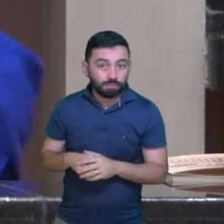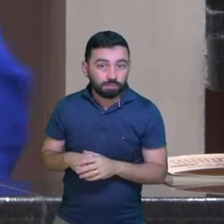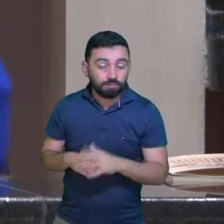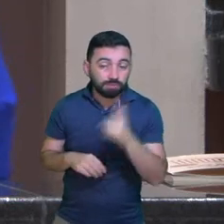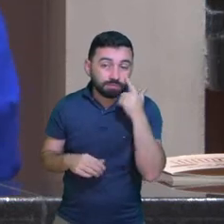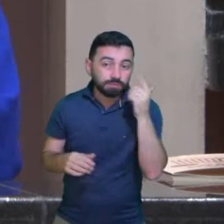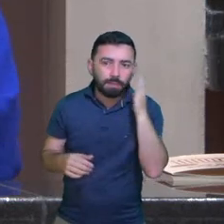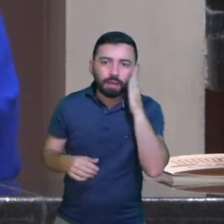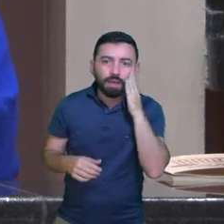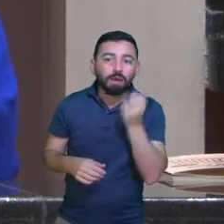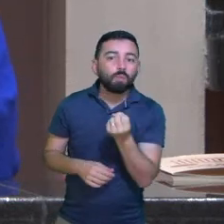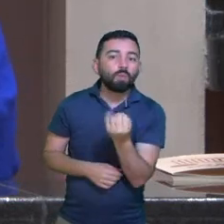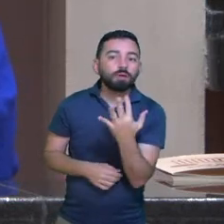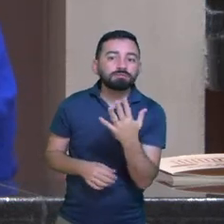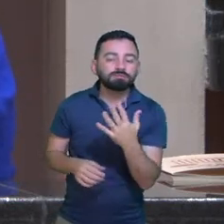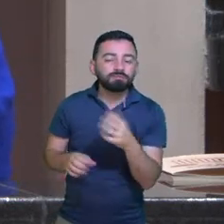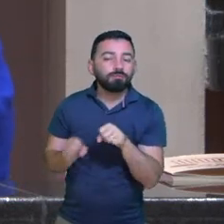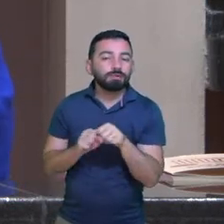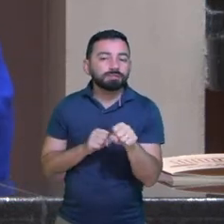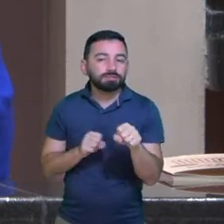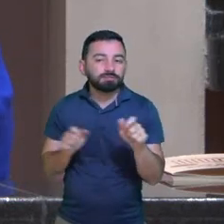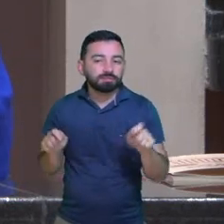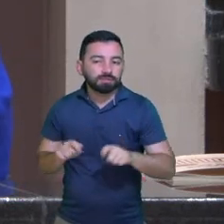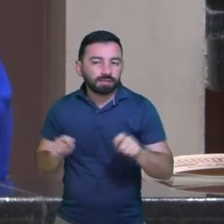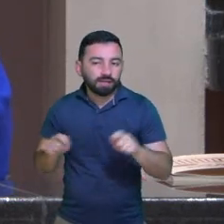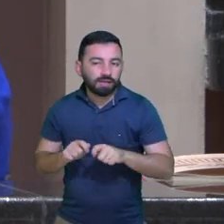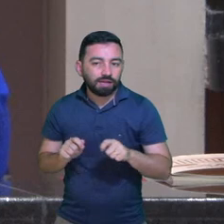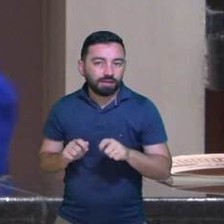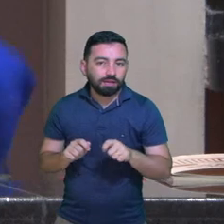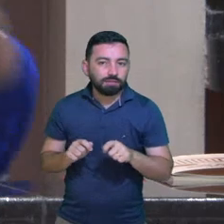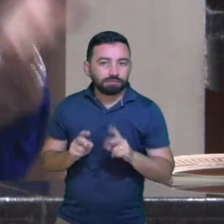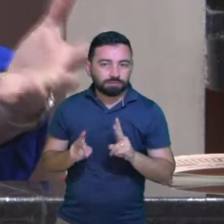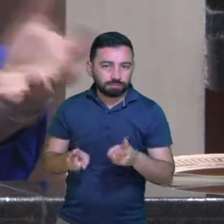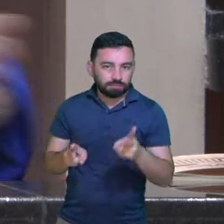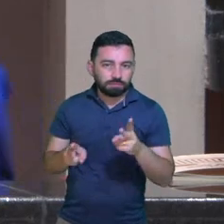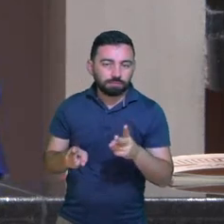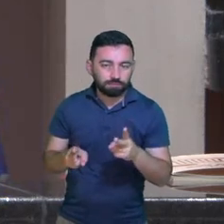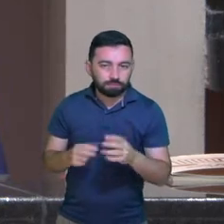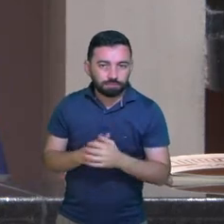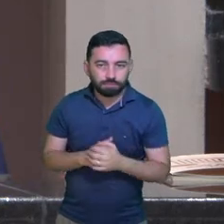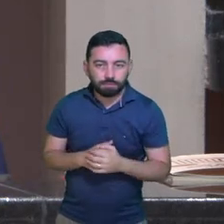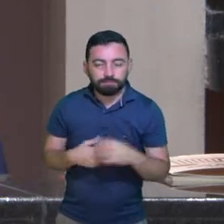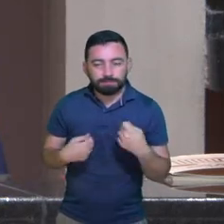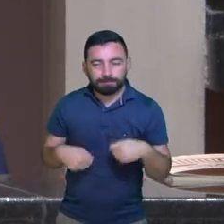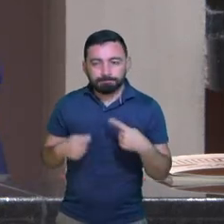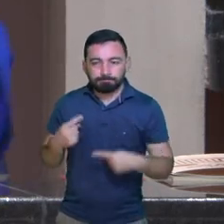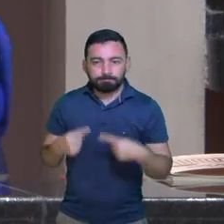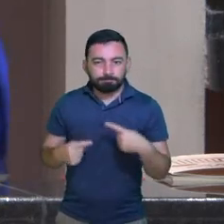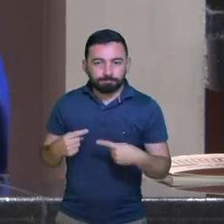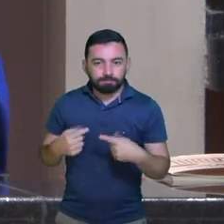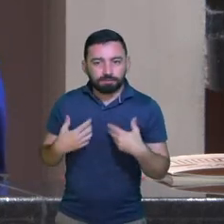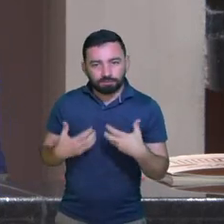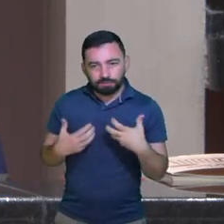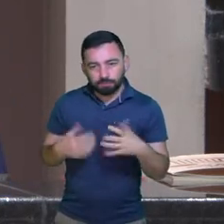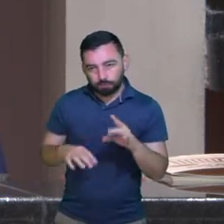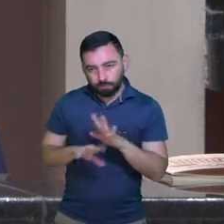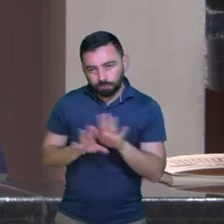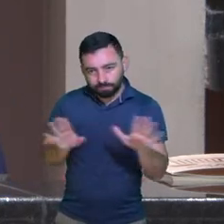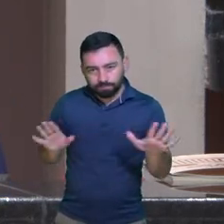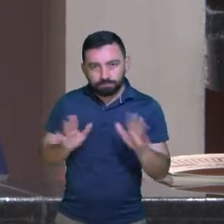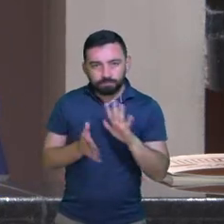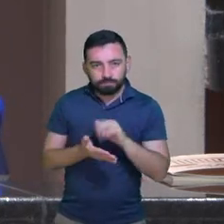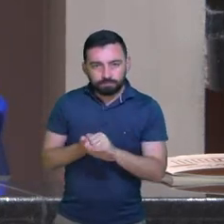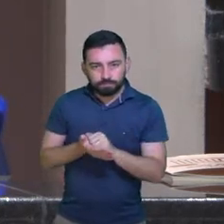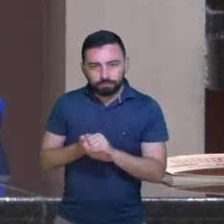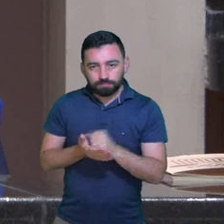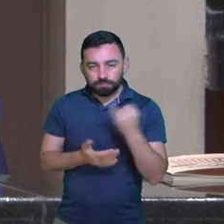saber quanto vai ter paraa formação Inicial e continuada e esse debate a gente vai ter que fazer então eu queria só fazer esse registro que eu